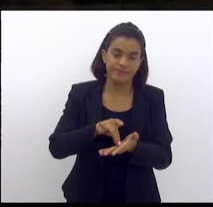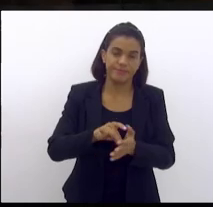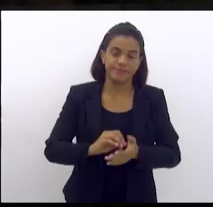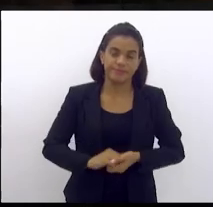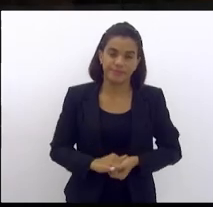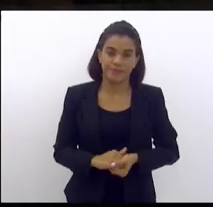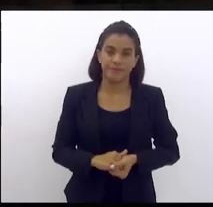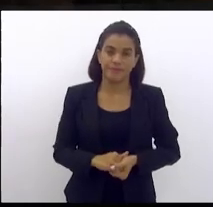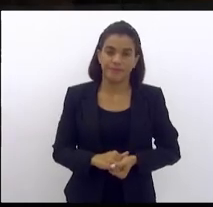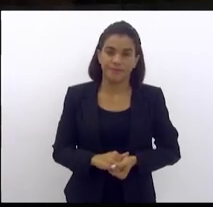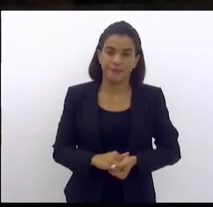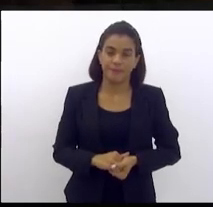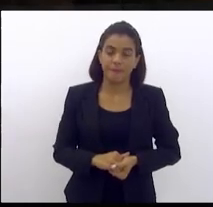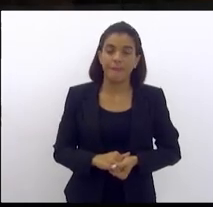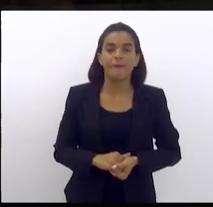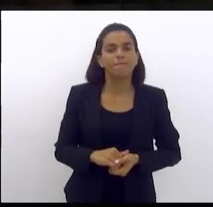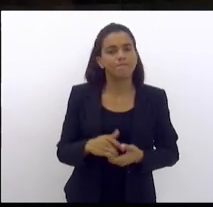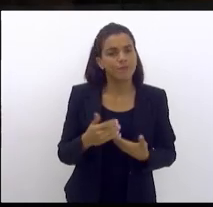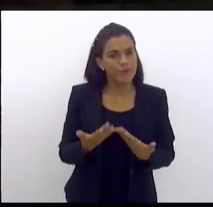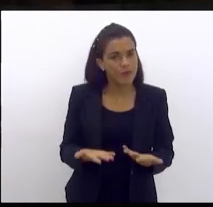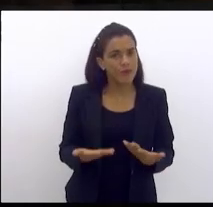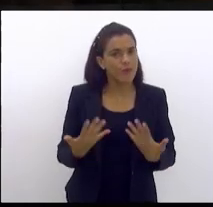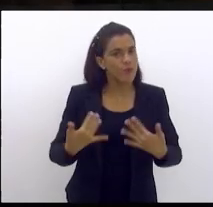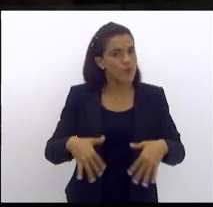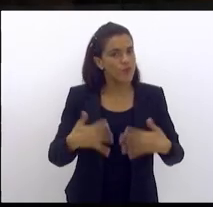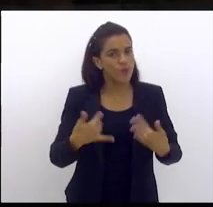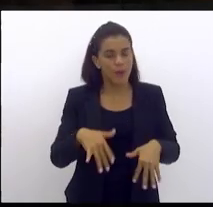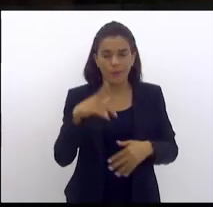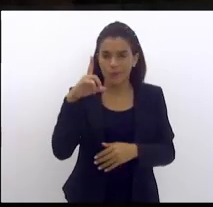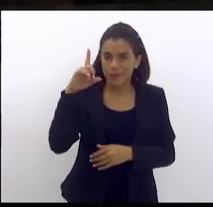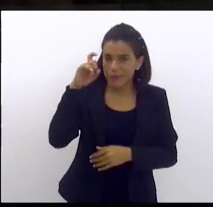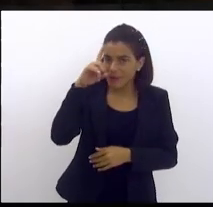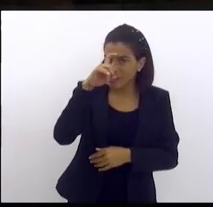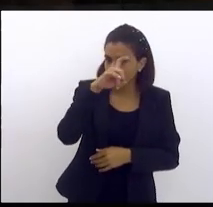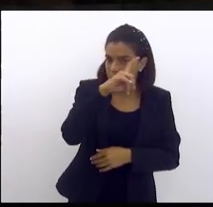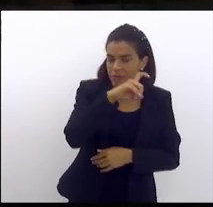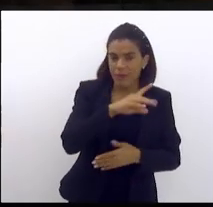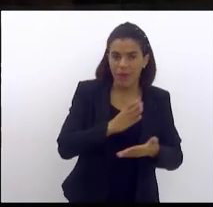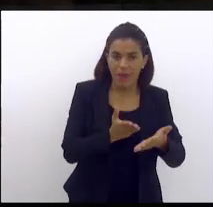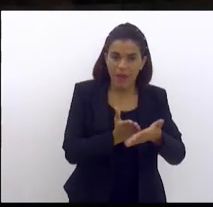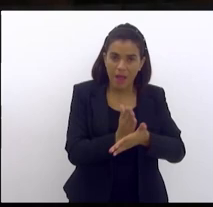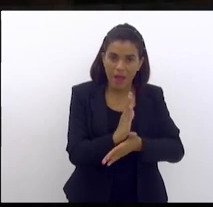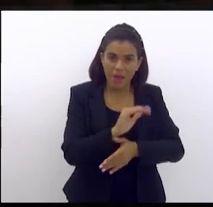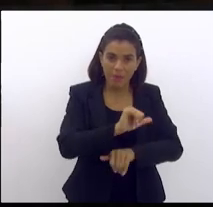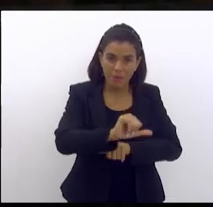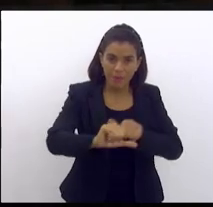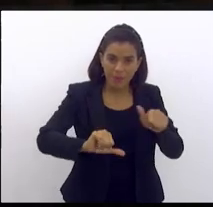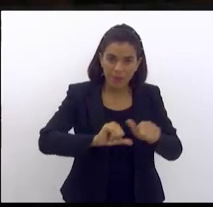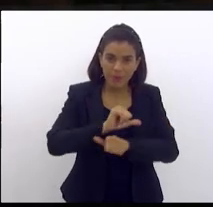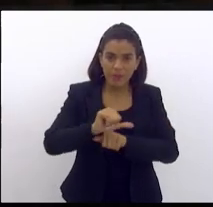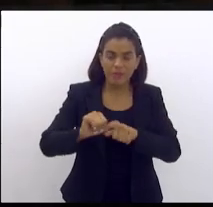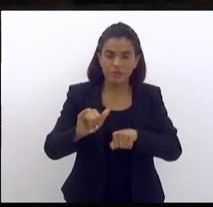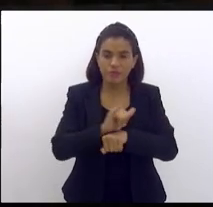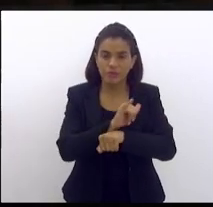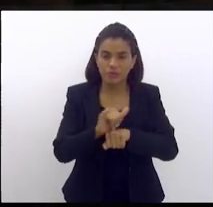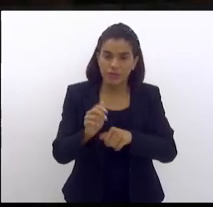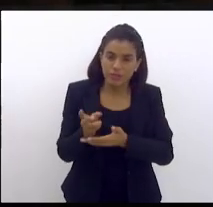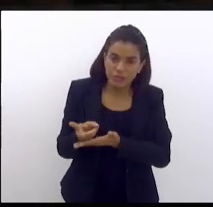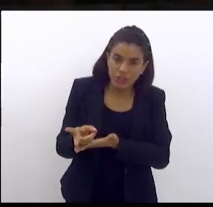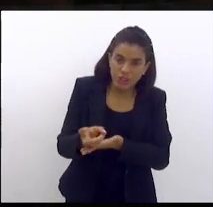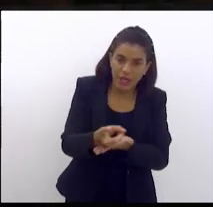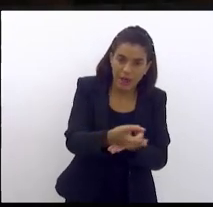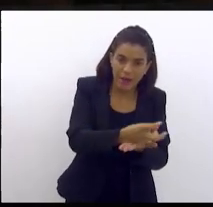ocorrido e é muito difícil senhor presidente aprovar uma reforma tributária